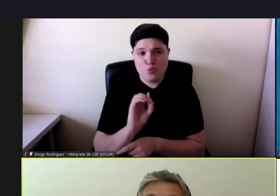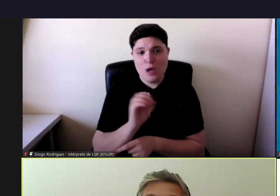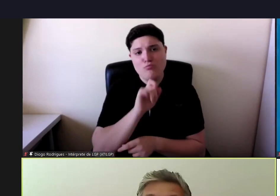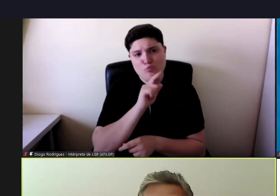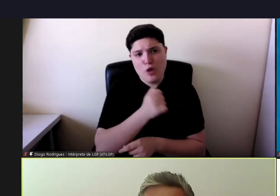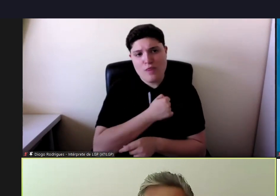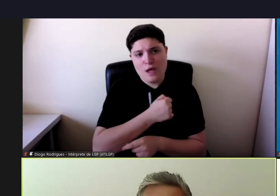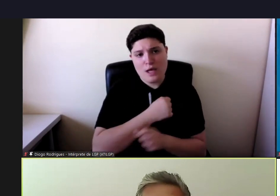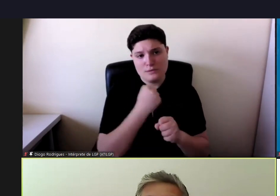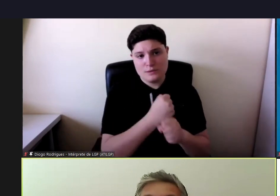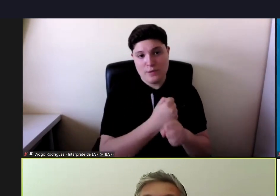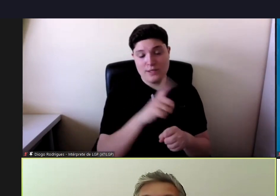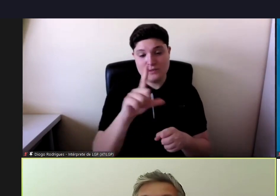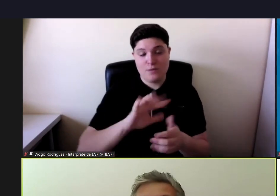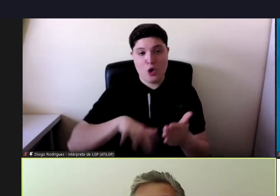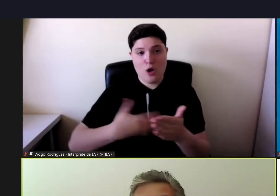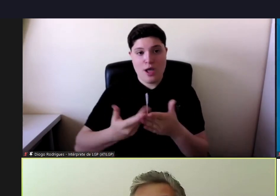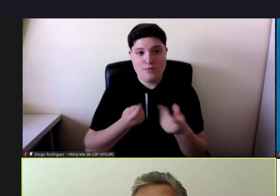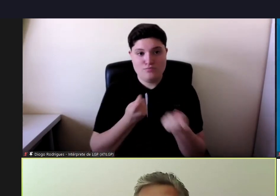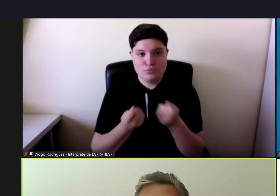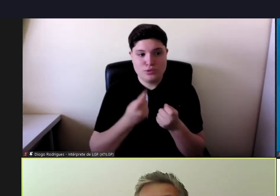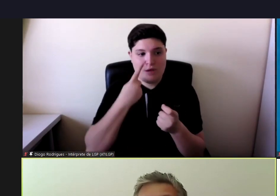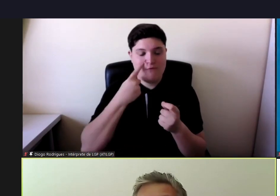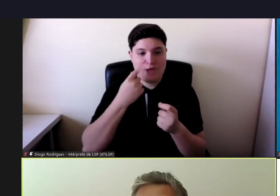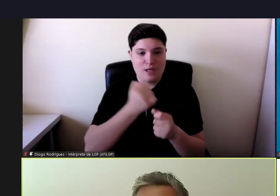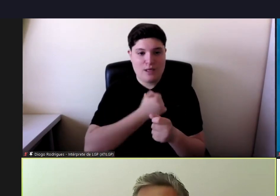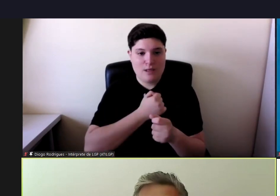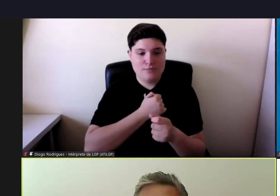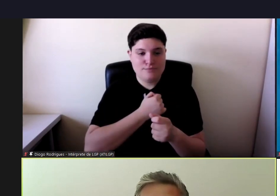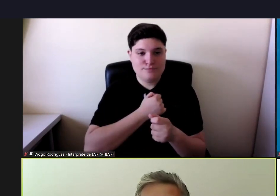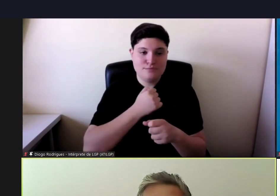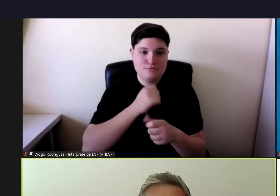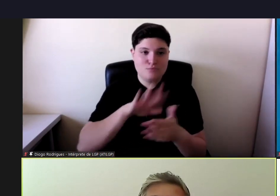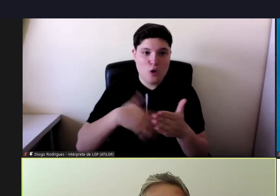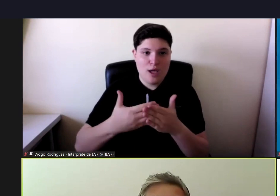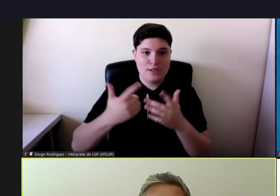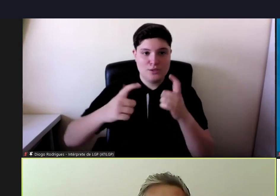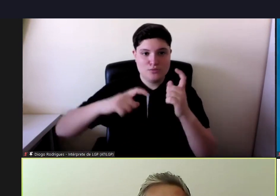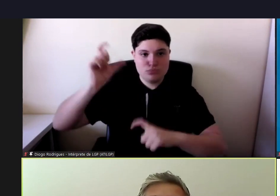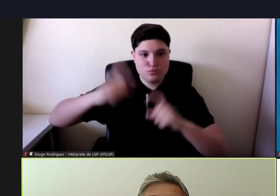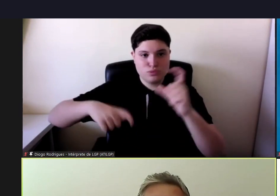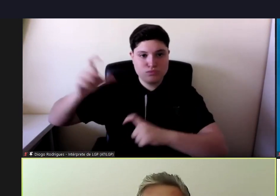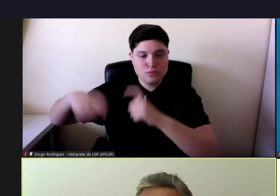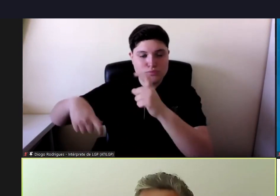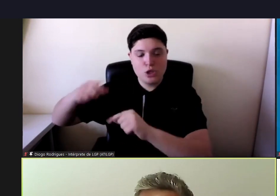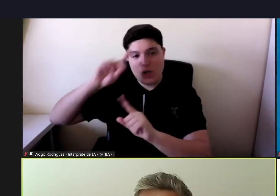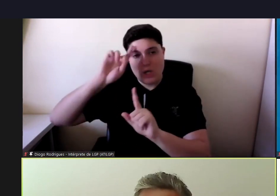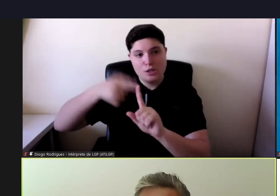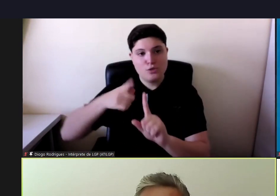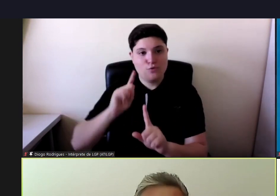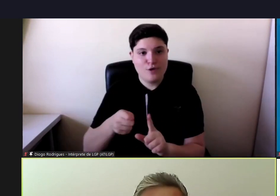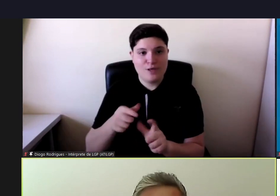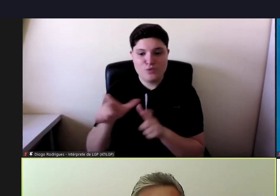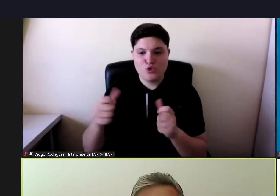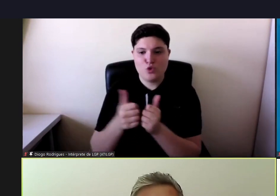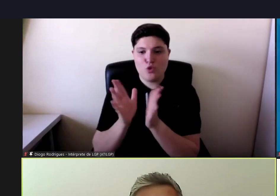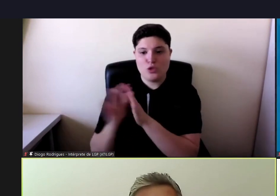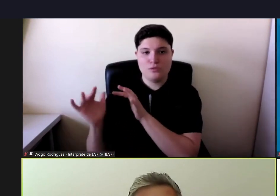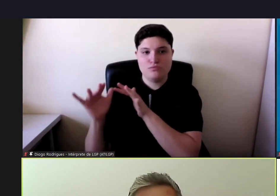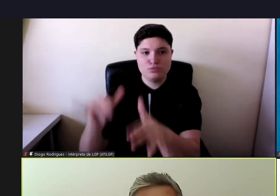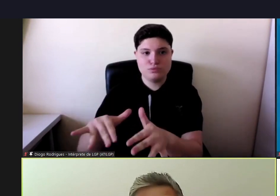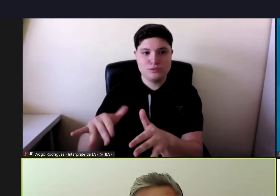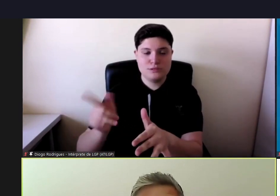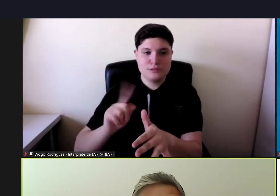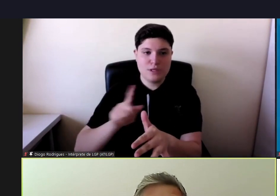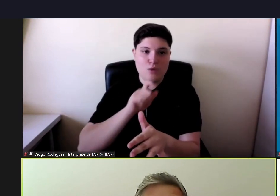clima como património comum da humanidade, o que teria consequências enormes, e hoje estaríamos numa posição diferente, com certeza, caso isto tivesse sido